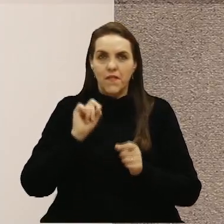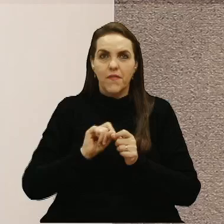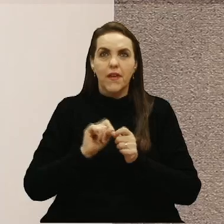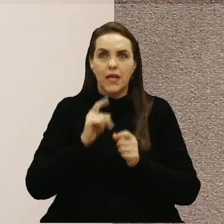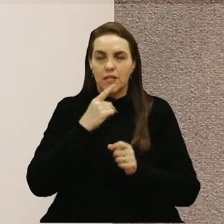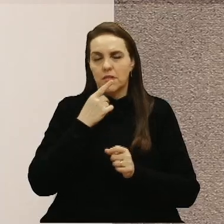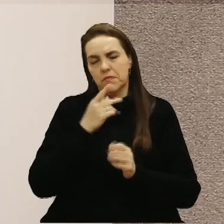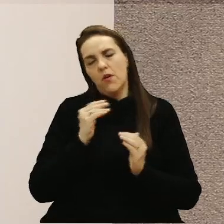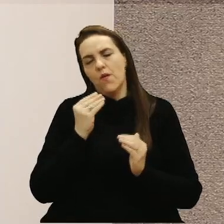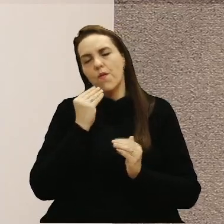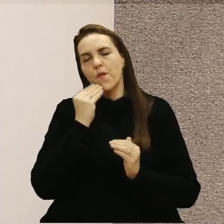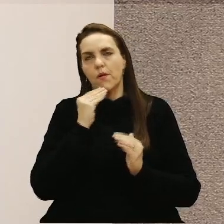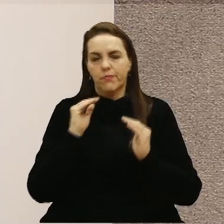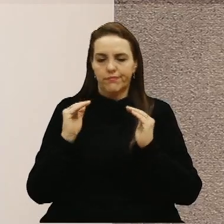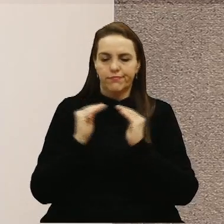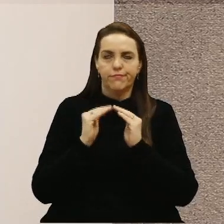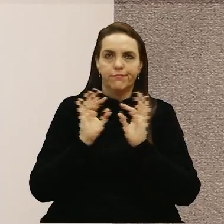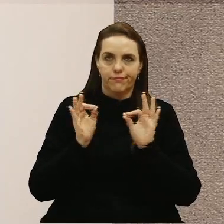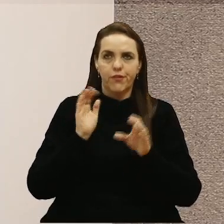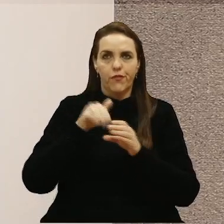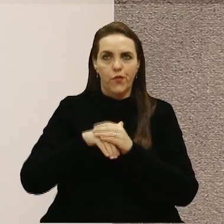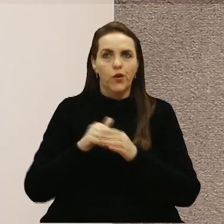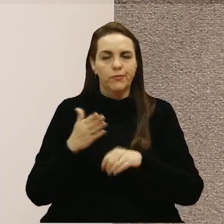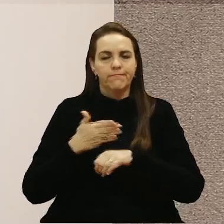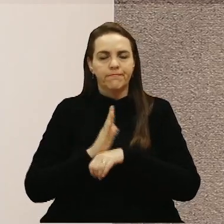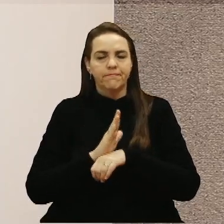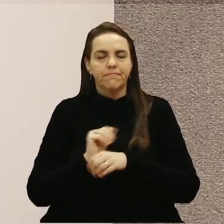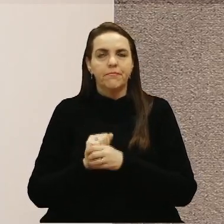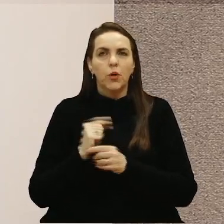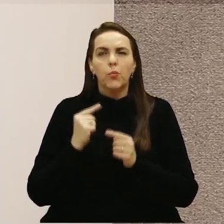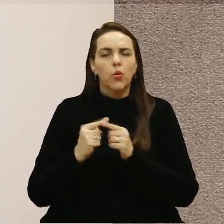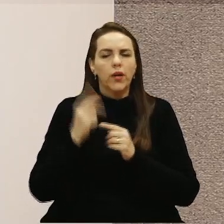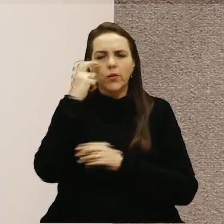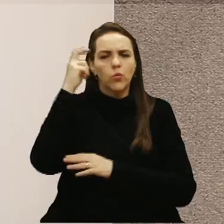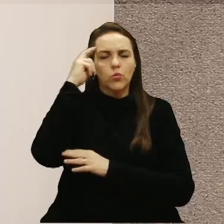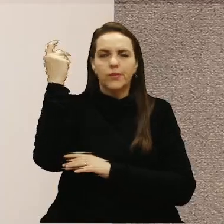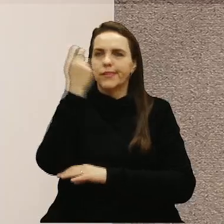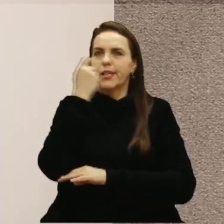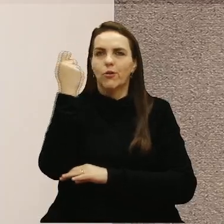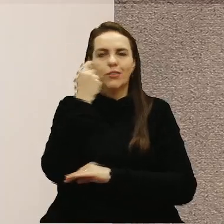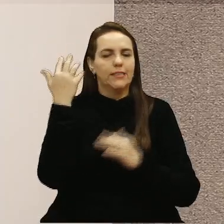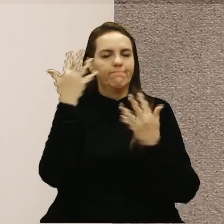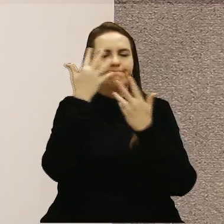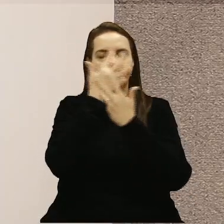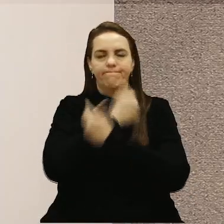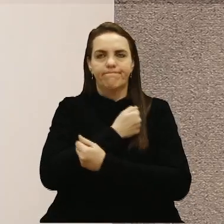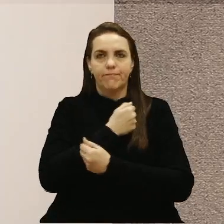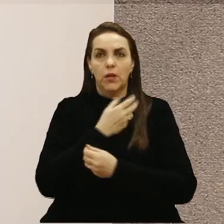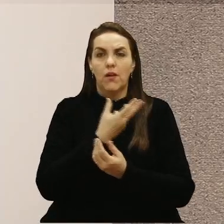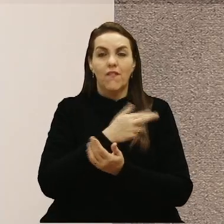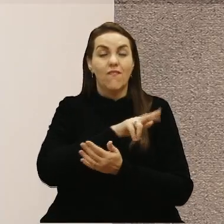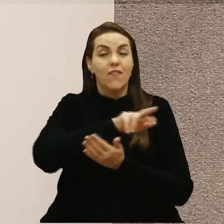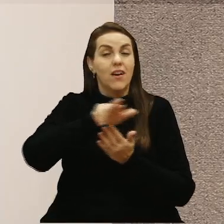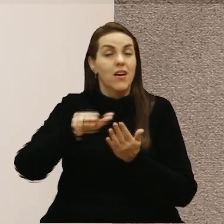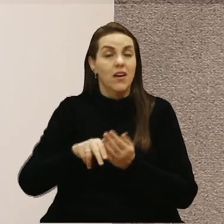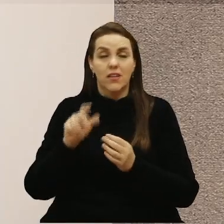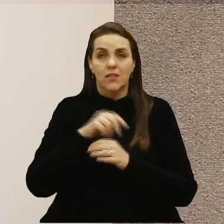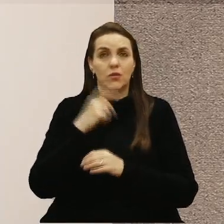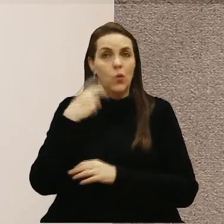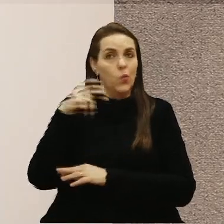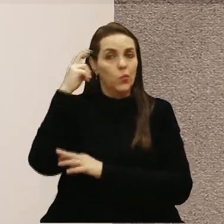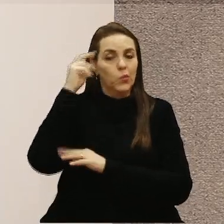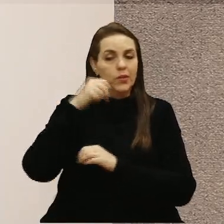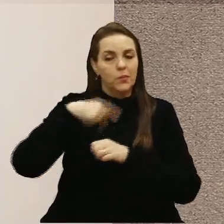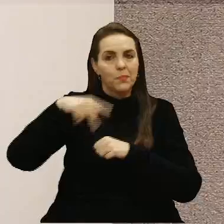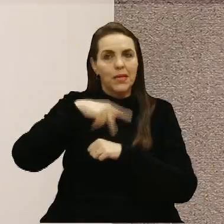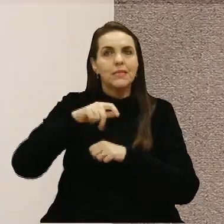declarar o voto favorável, porque, de fato, né, a cultura gaúcha é uma belíssima cultura, como tantas outras que existem no nosso país, e a gente precisa